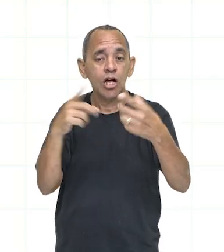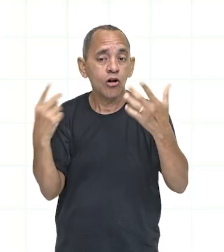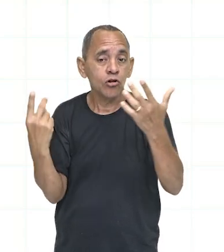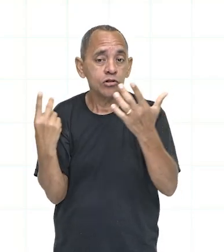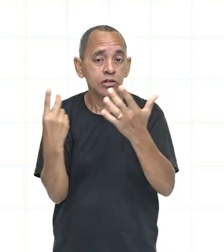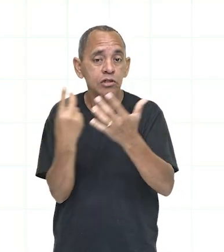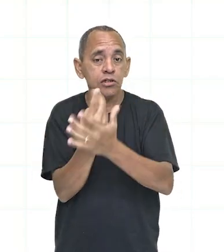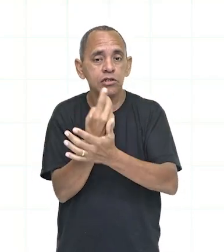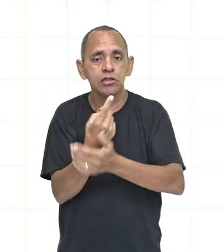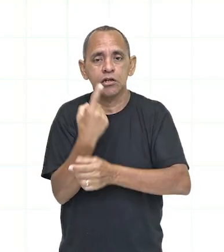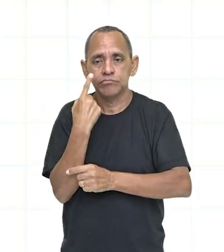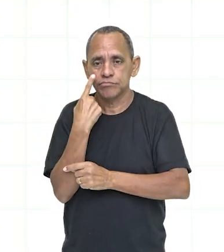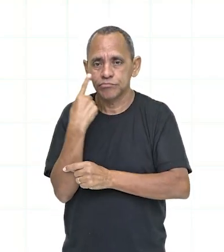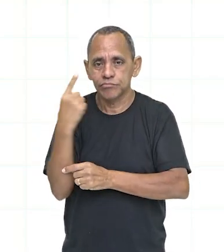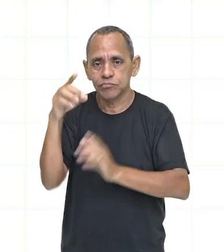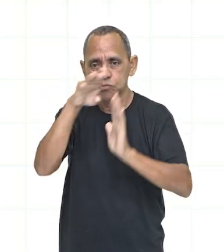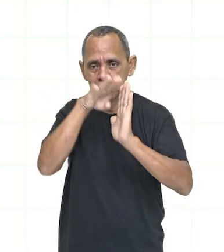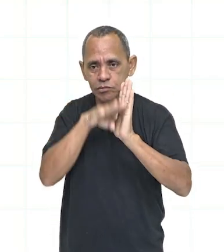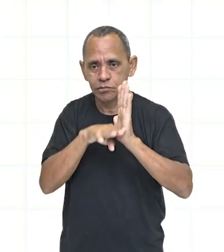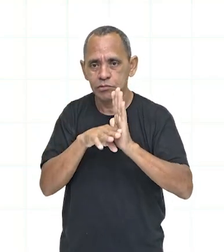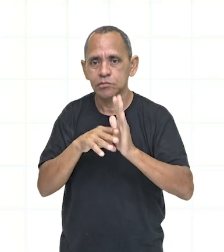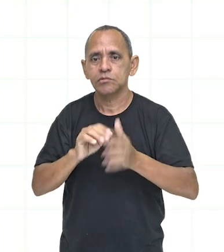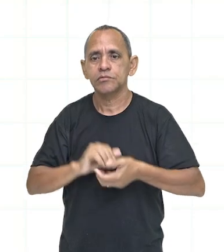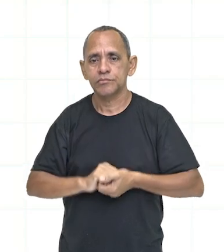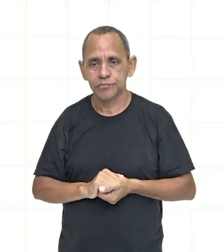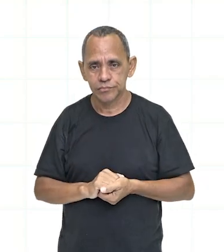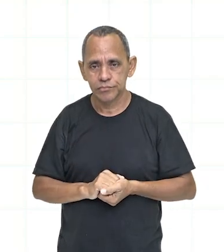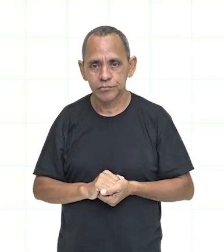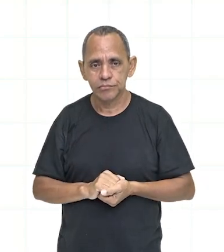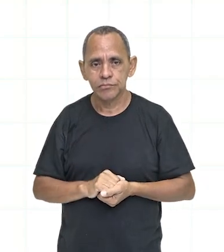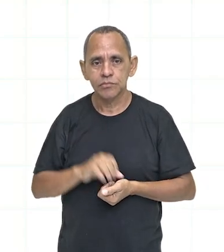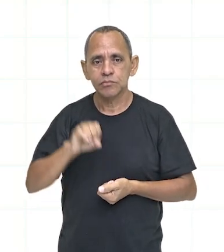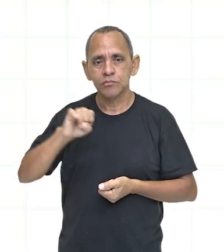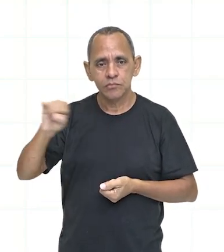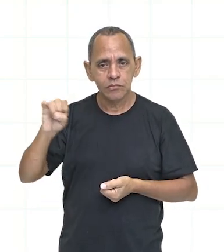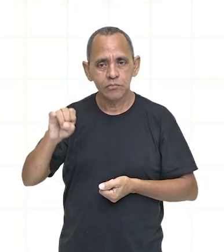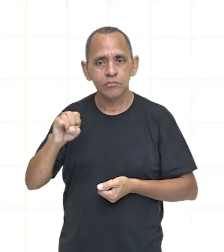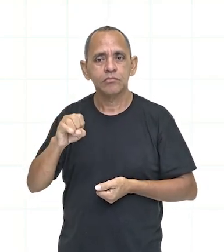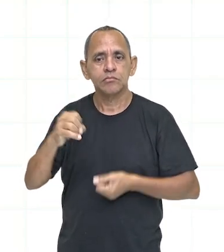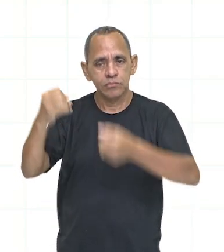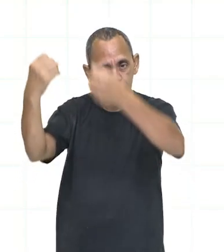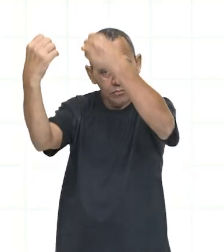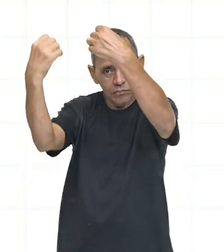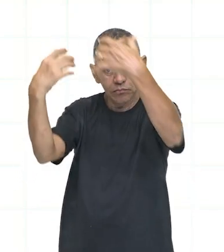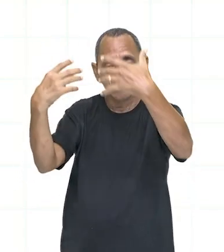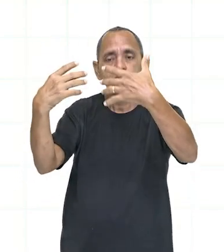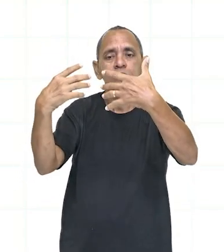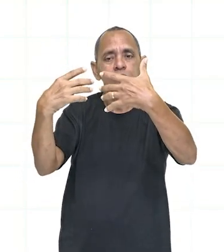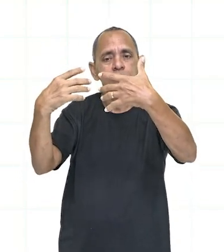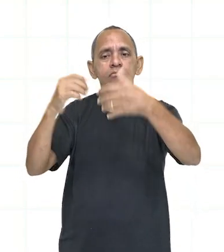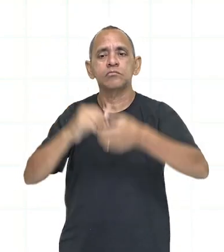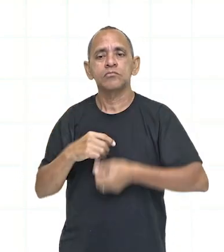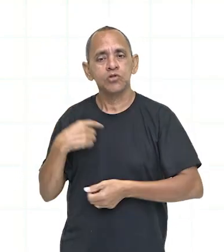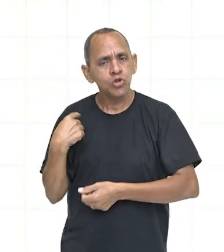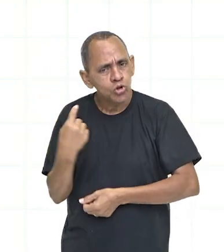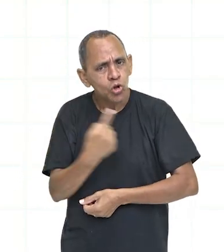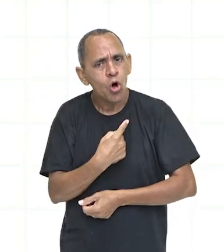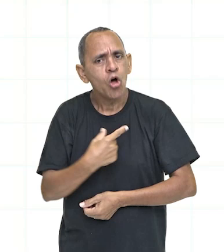mediante o acontecimento da primeira. Se chover, contudo, nós teremos